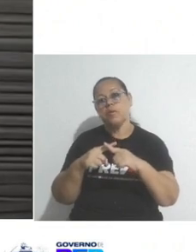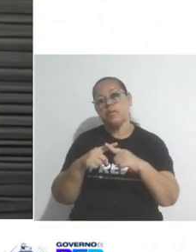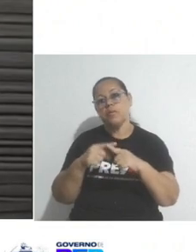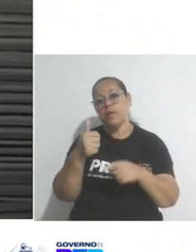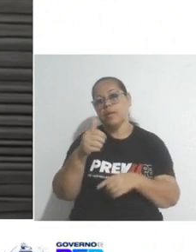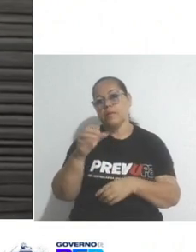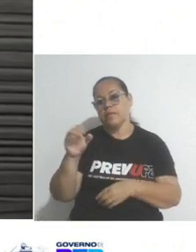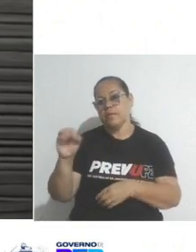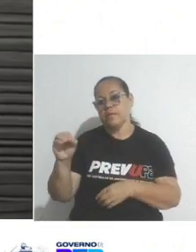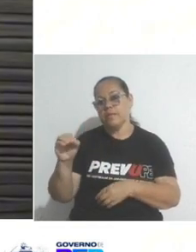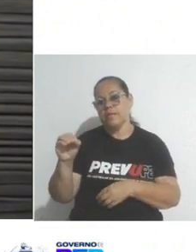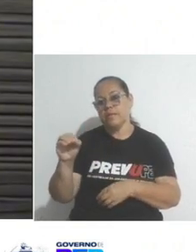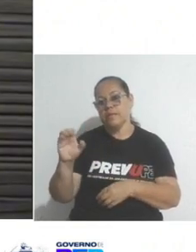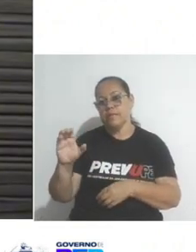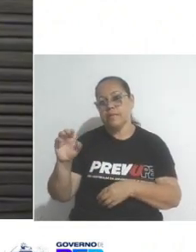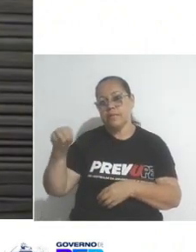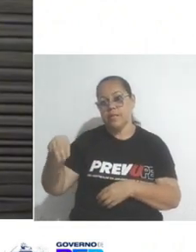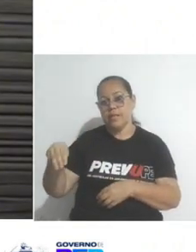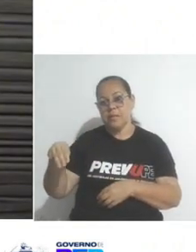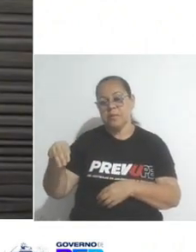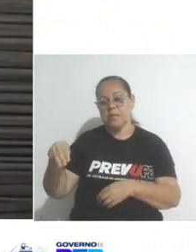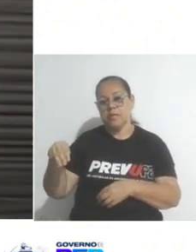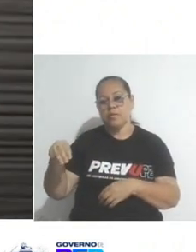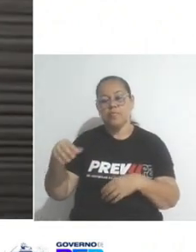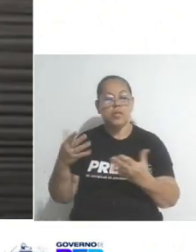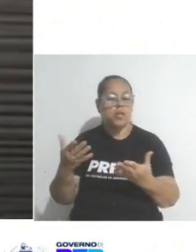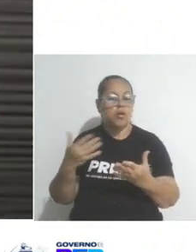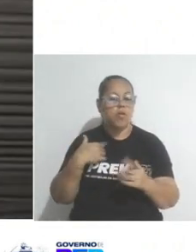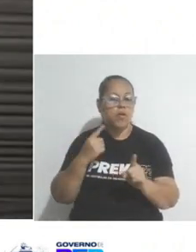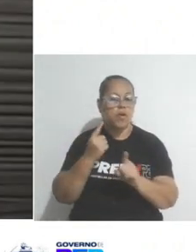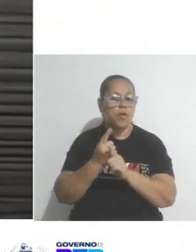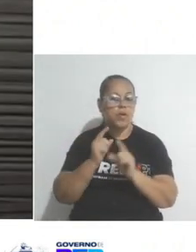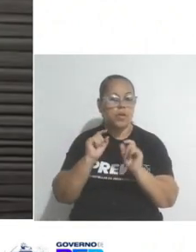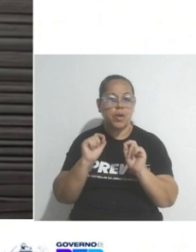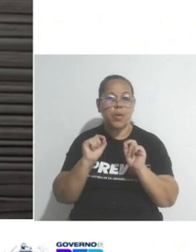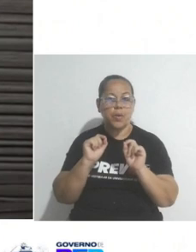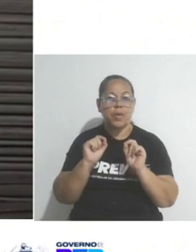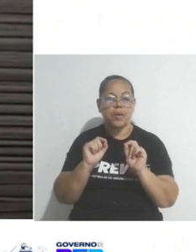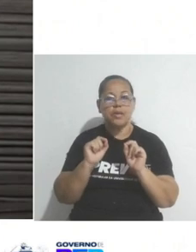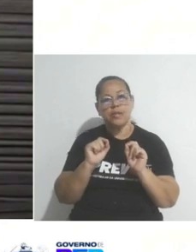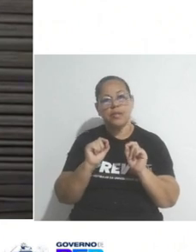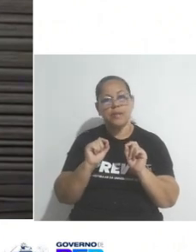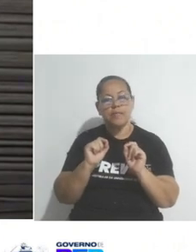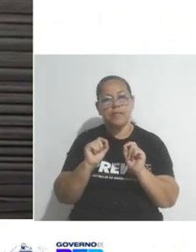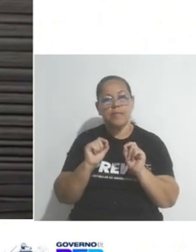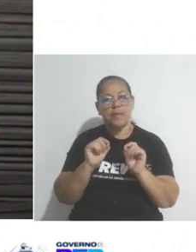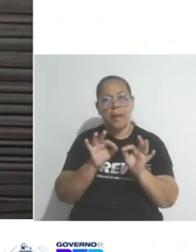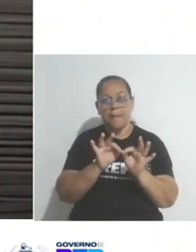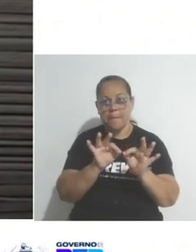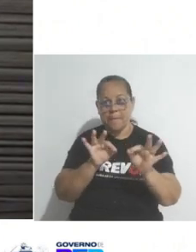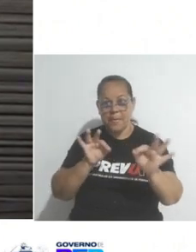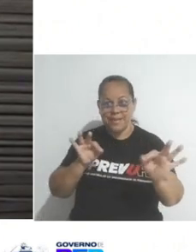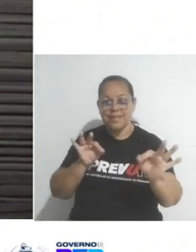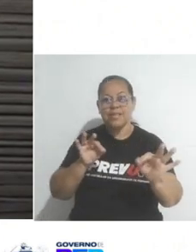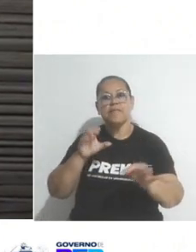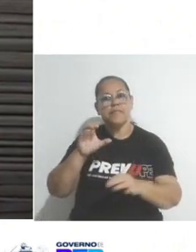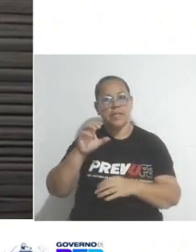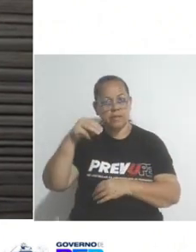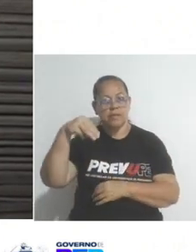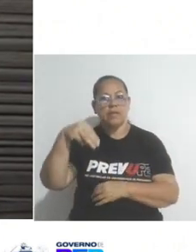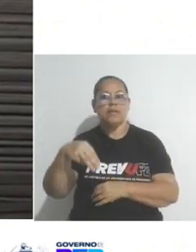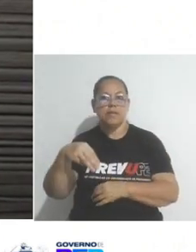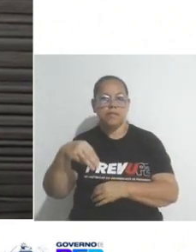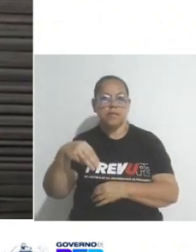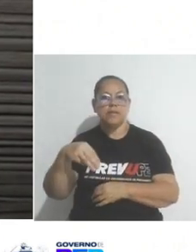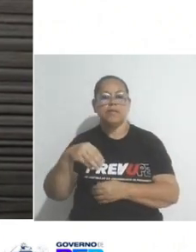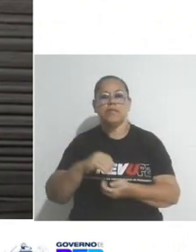centímetros então o que eu vou ter aqui é exatamente a medida em centímetros de cento e